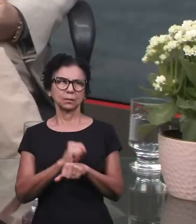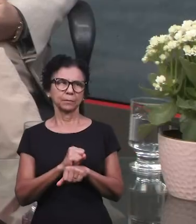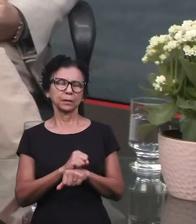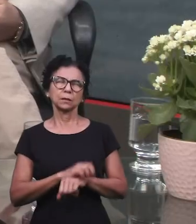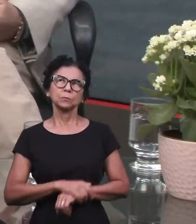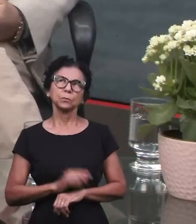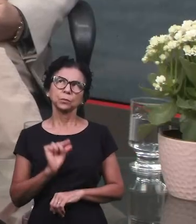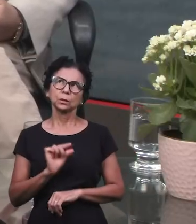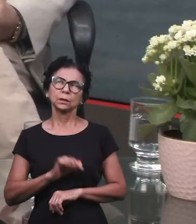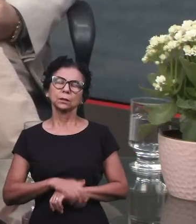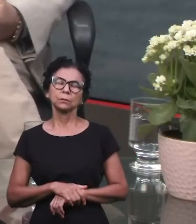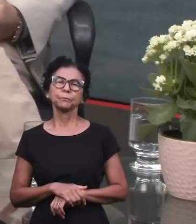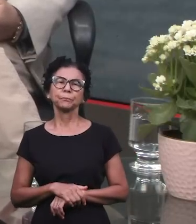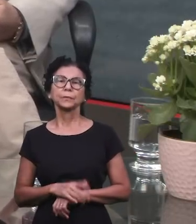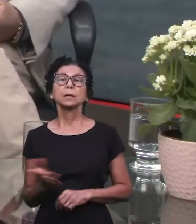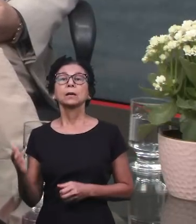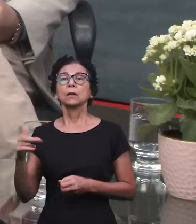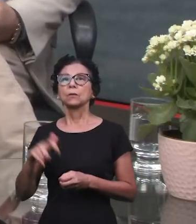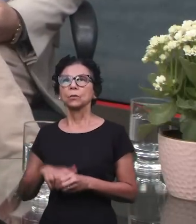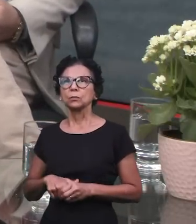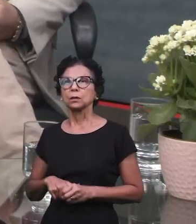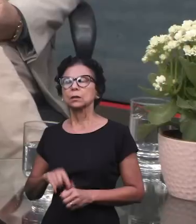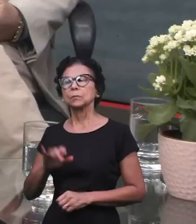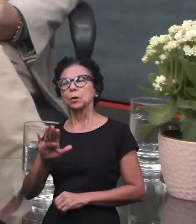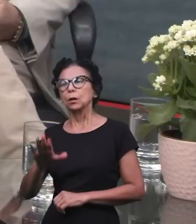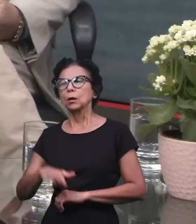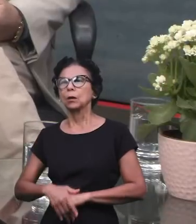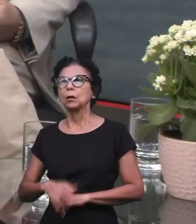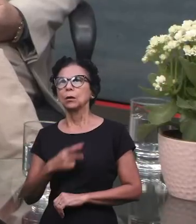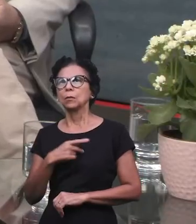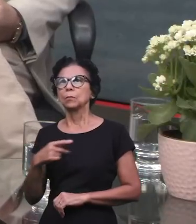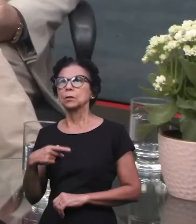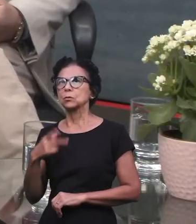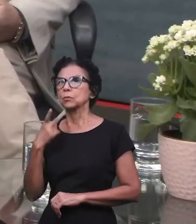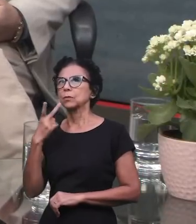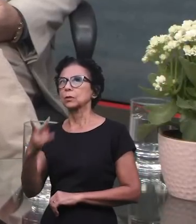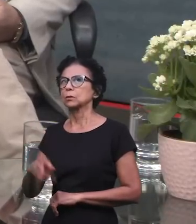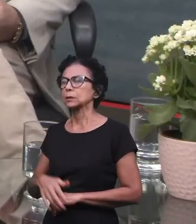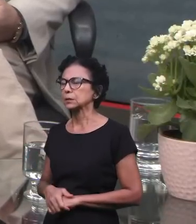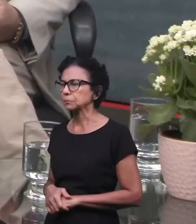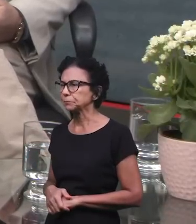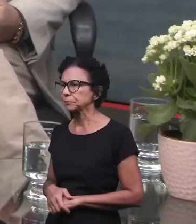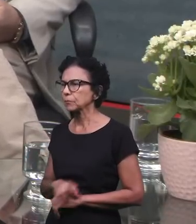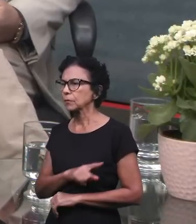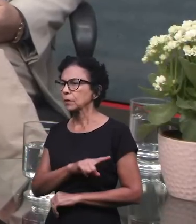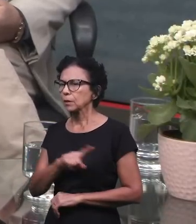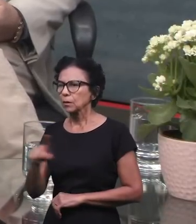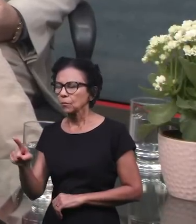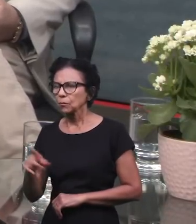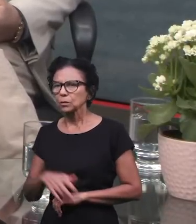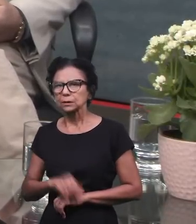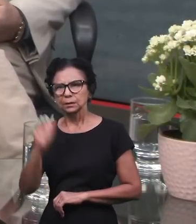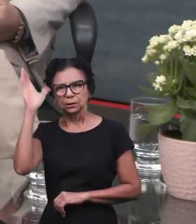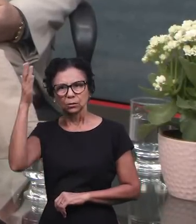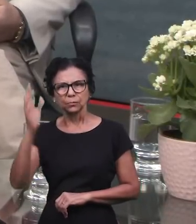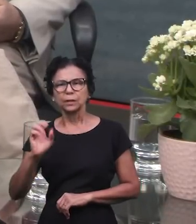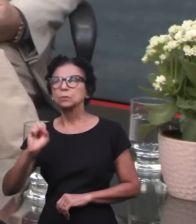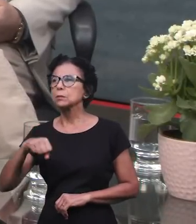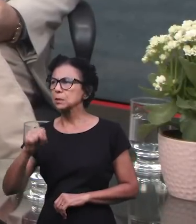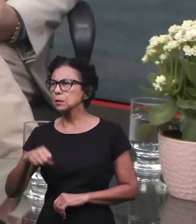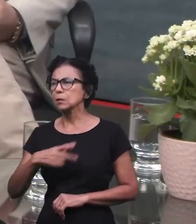e o pastor falou assim, olha, agora não vou esperar mais não, tá na hora. Amém, amém, tá resolvido, pastor. Ajoelha aí, orou, o Espírito